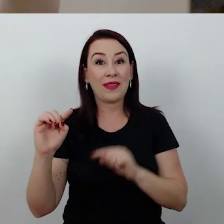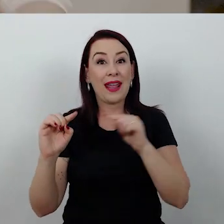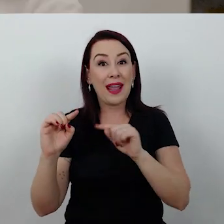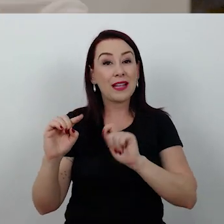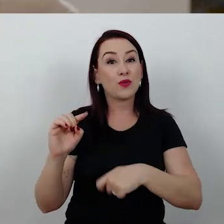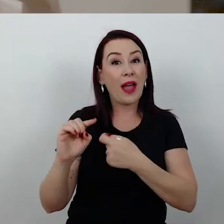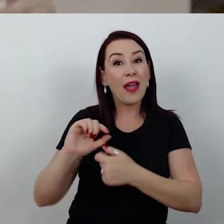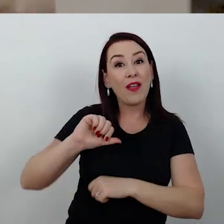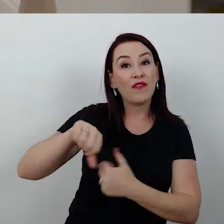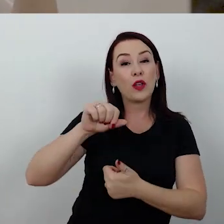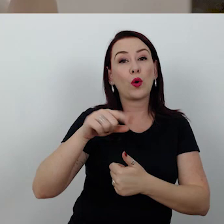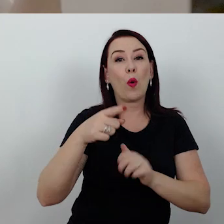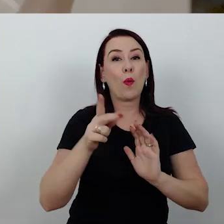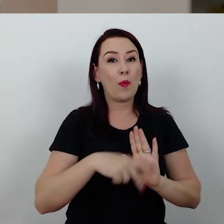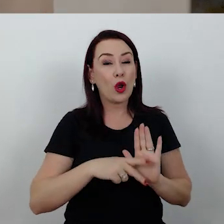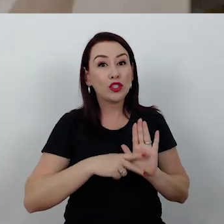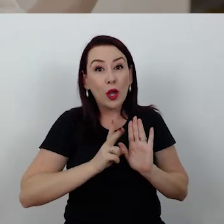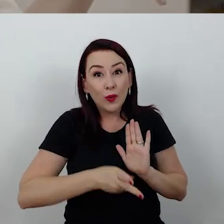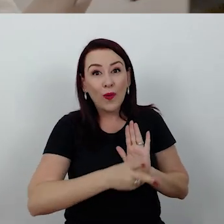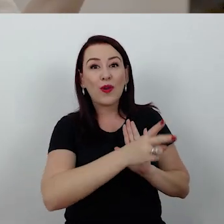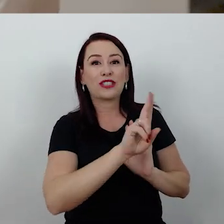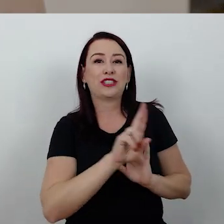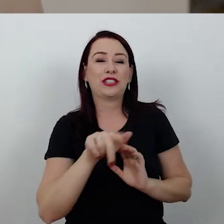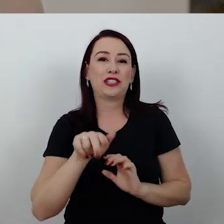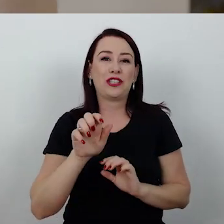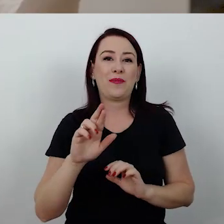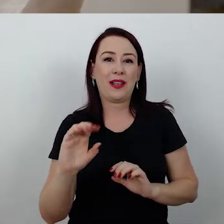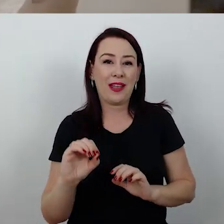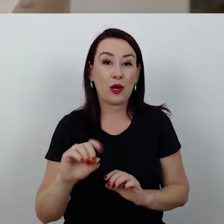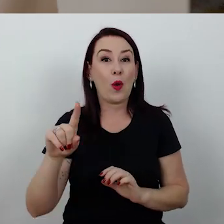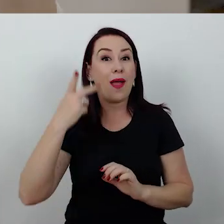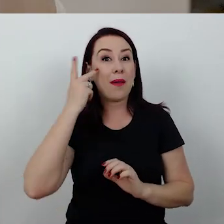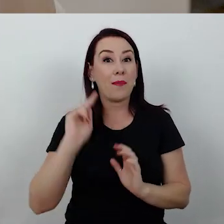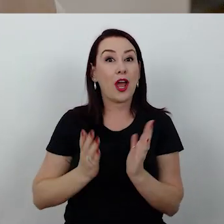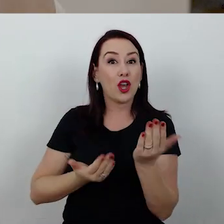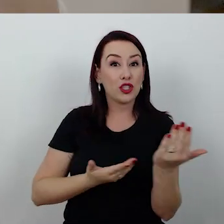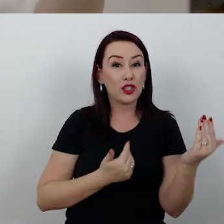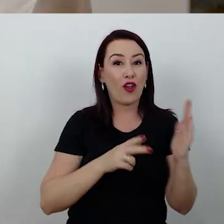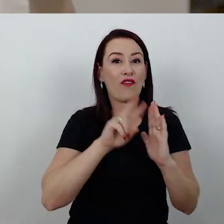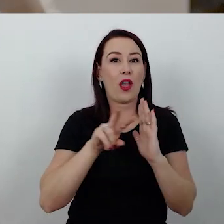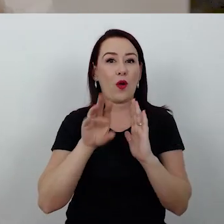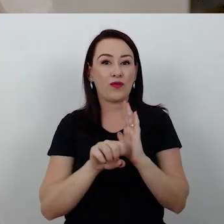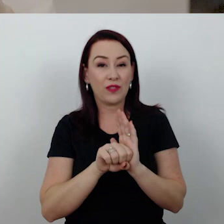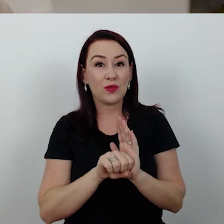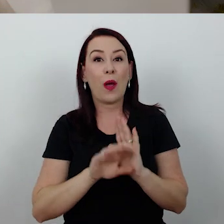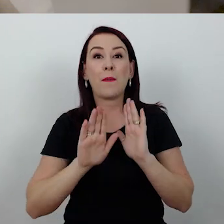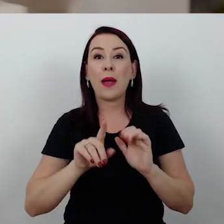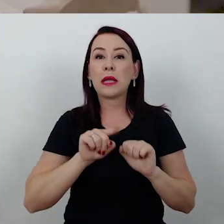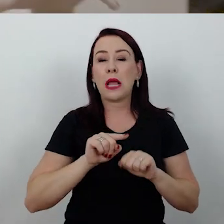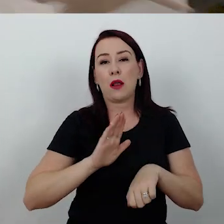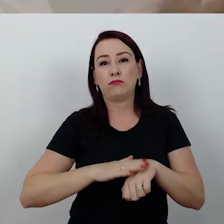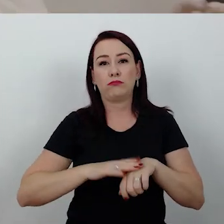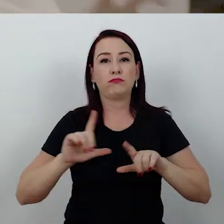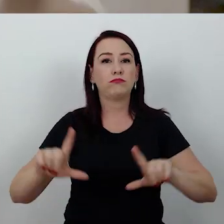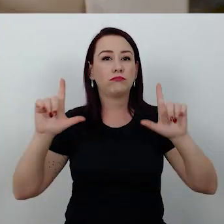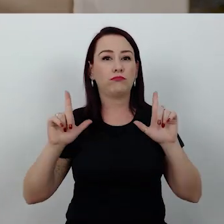de capacitação em cinema e audiovisual com esse intuito de que esses jovens fossem os protagonistas dos seus filmes,